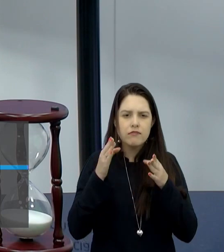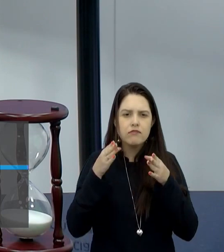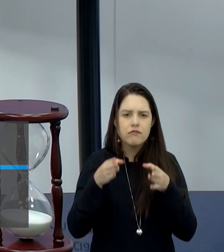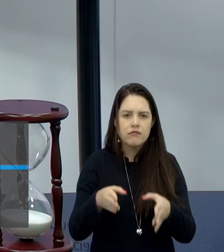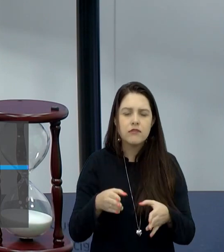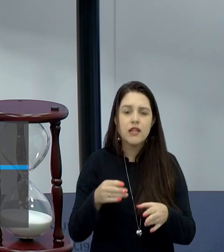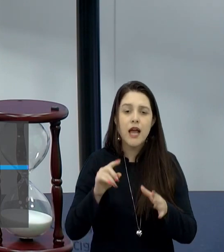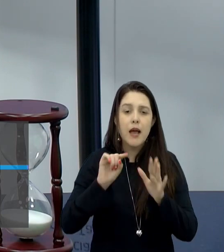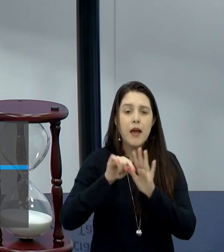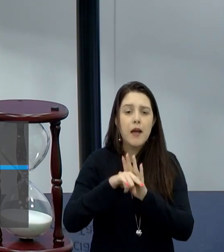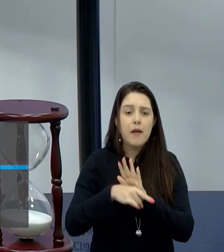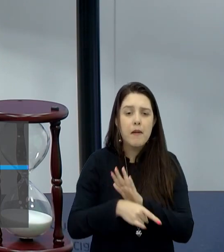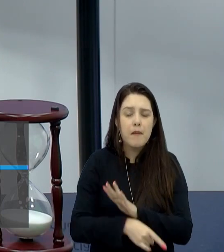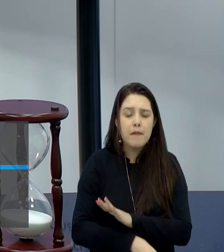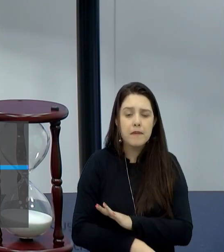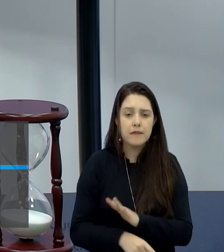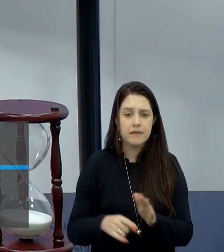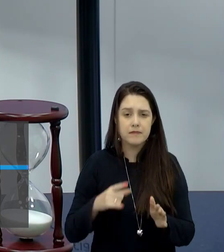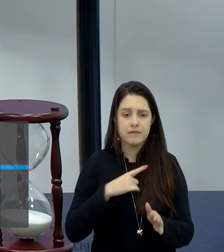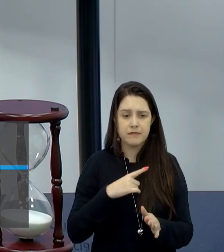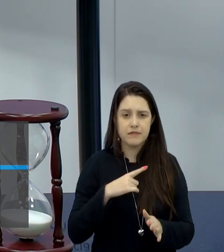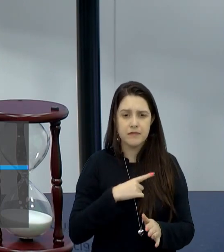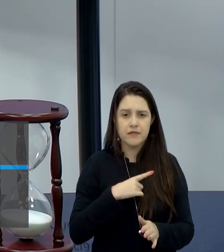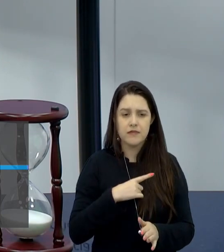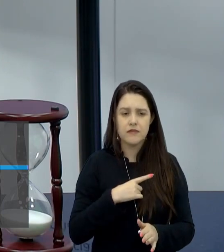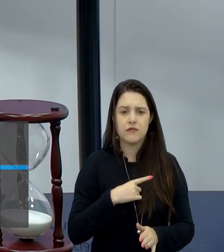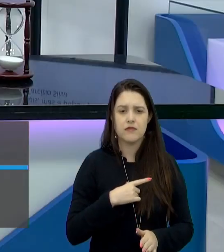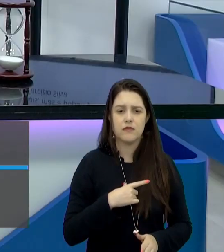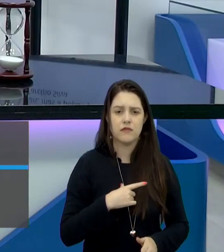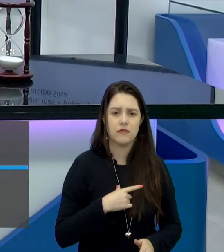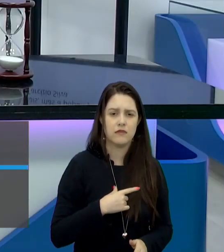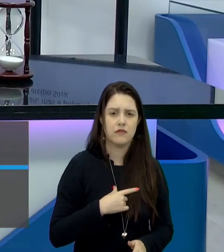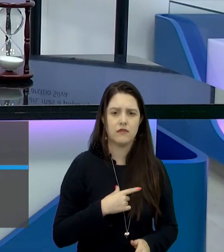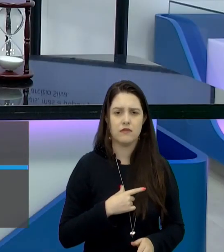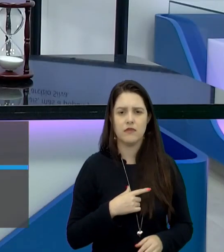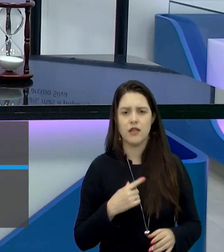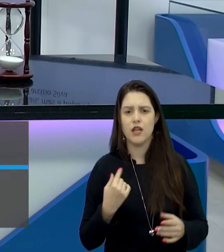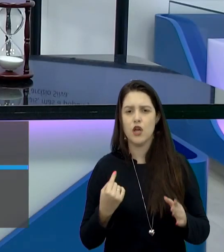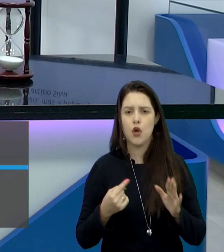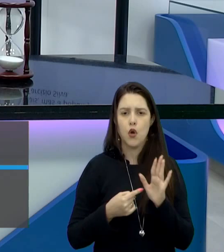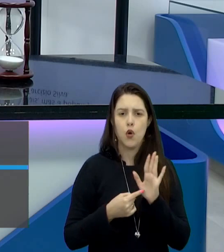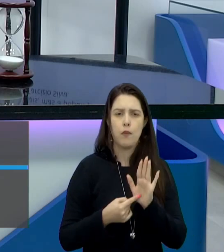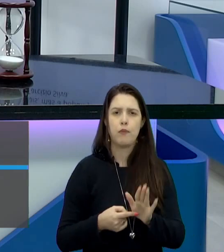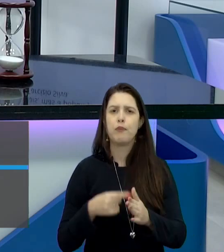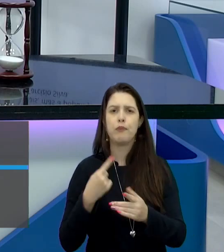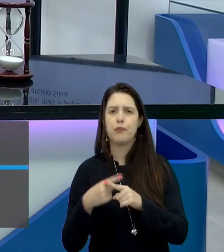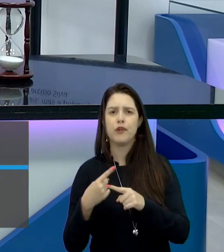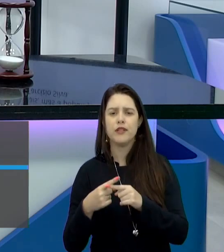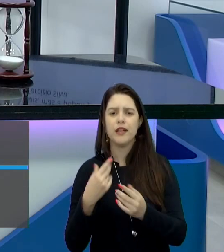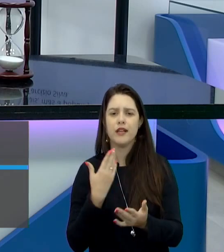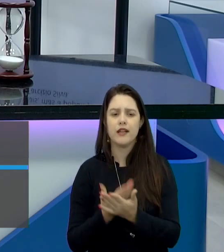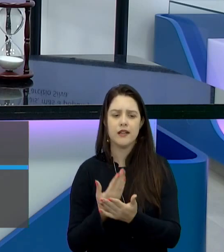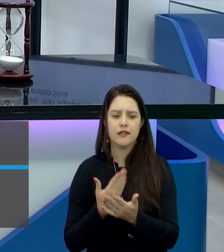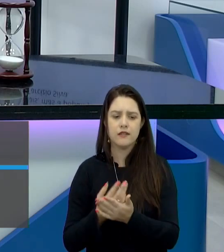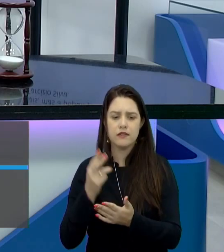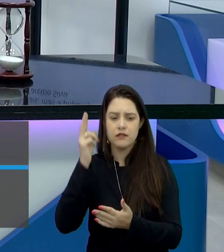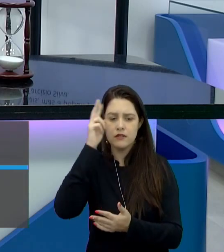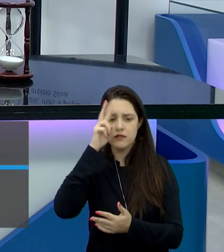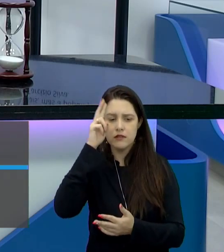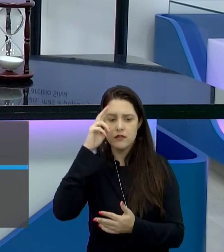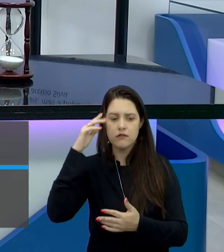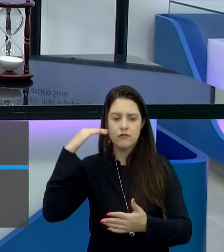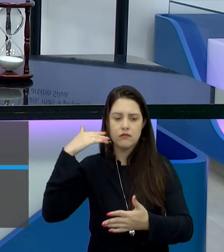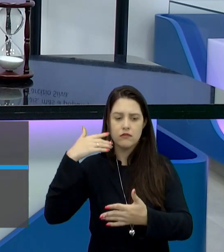esse aprofundamento, ele foi riquíssimo nesse sentido, porque a gente percebe assim, por que a gente estudou a história, toda a história